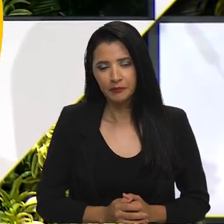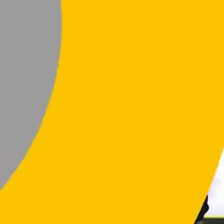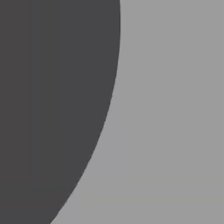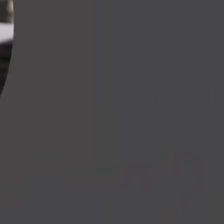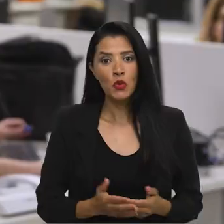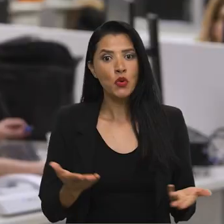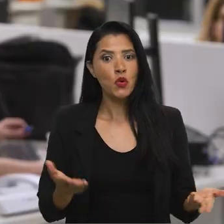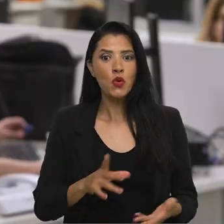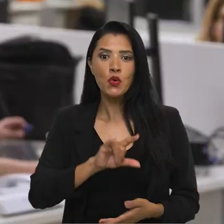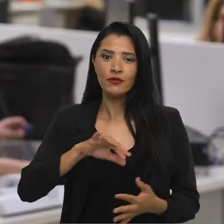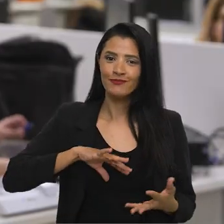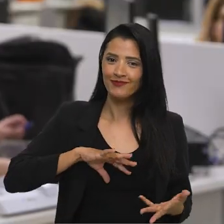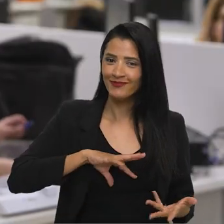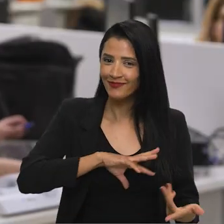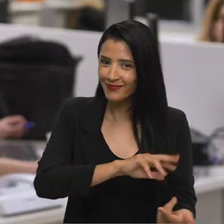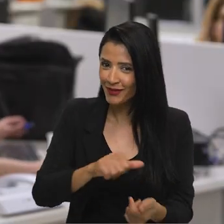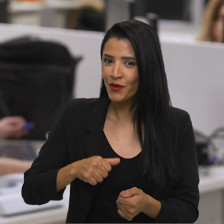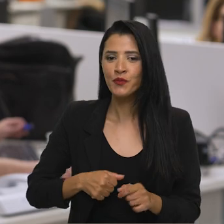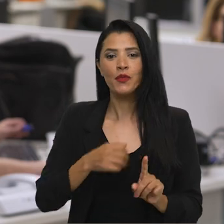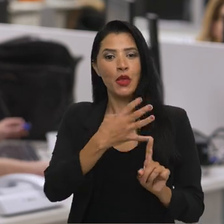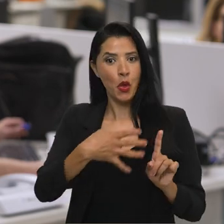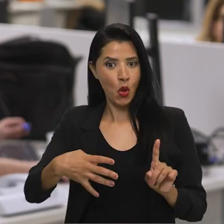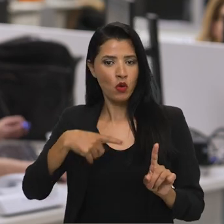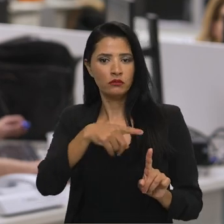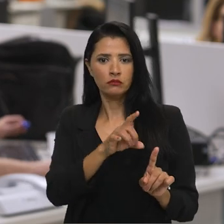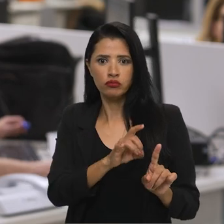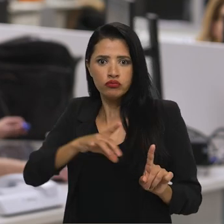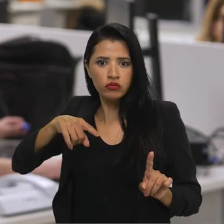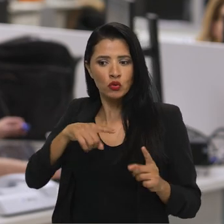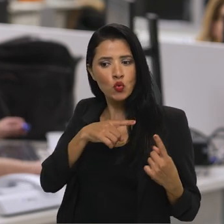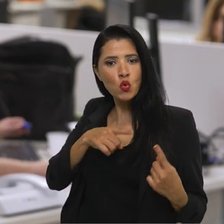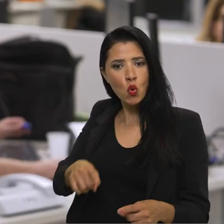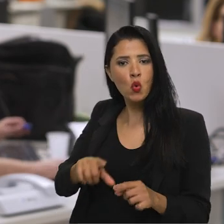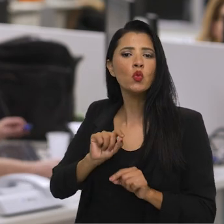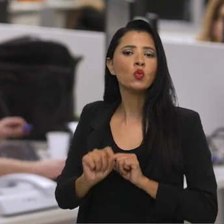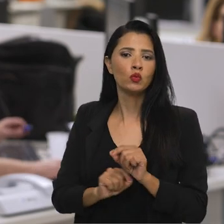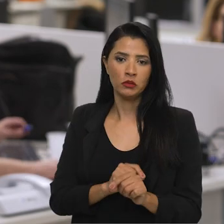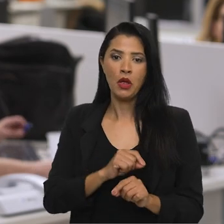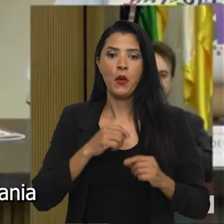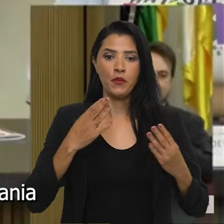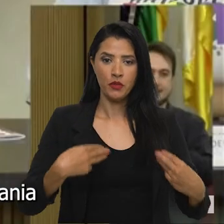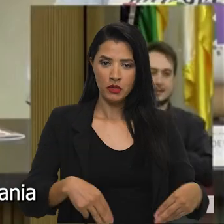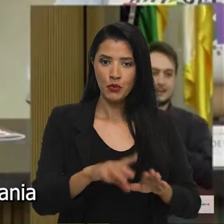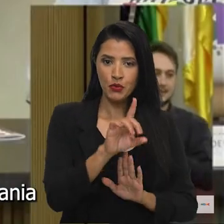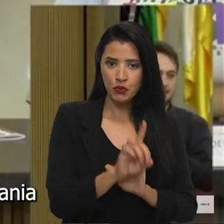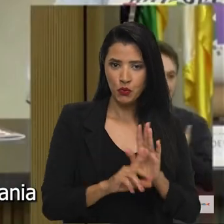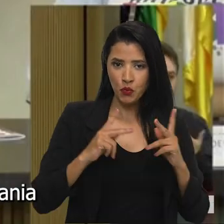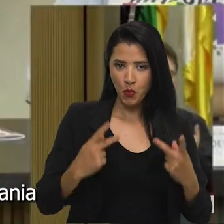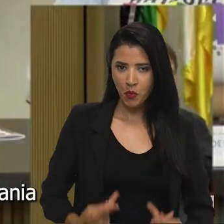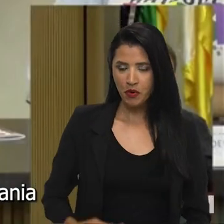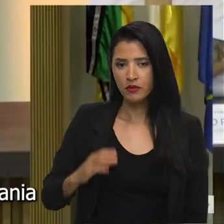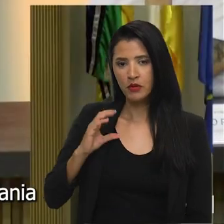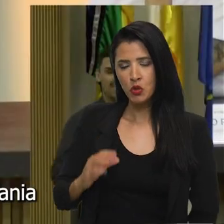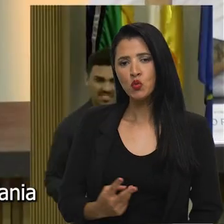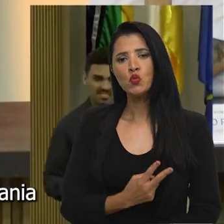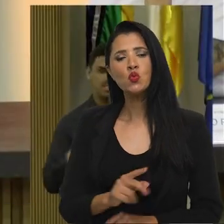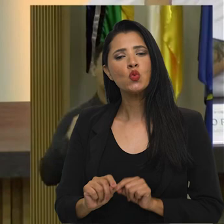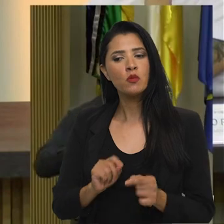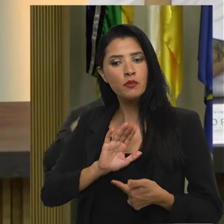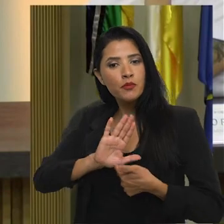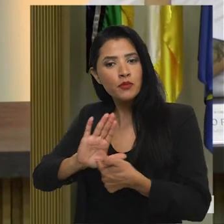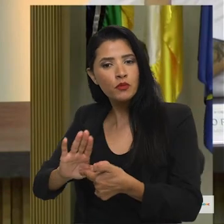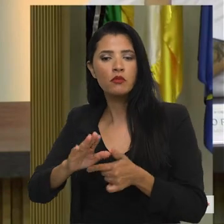exportações. Hoje é Dia Internacional de Combate à LGBTfobia. O Ministério dos Direitos Humanos e da